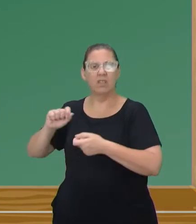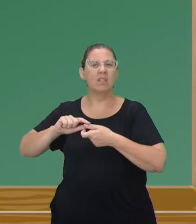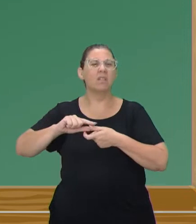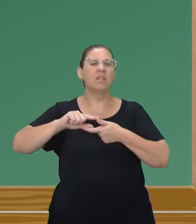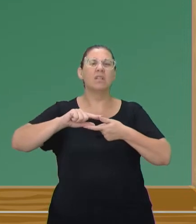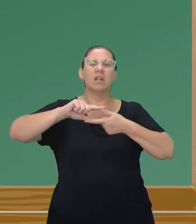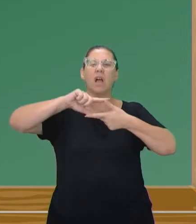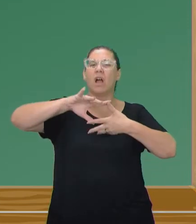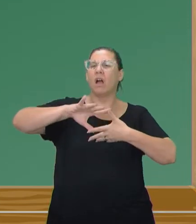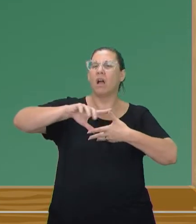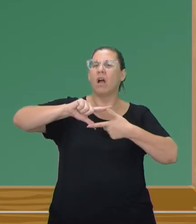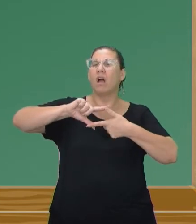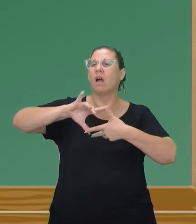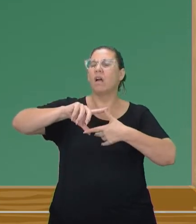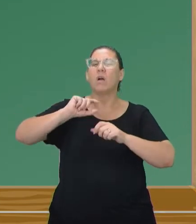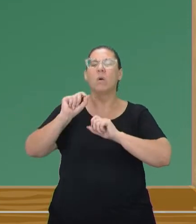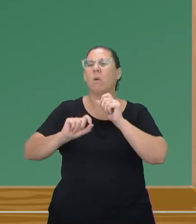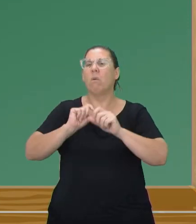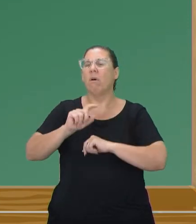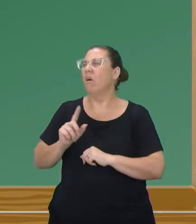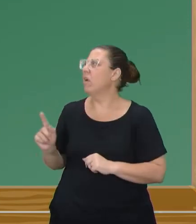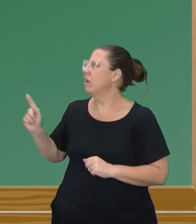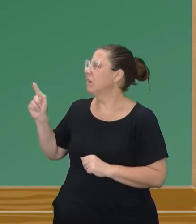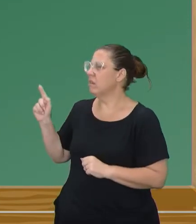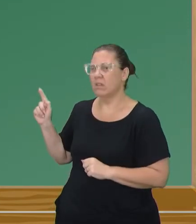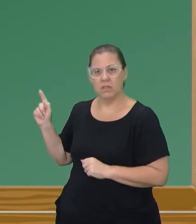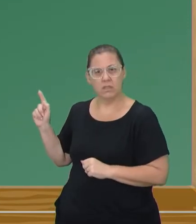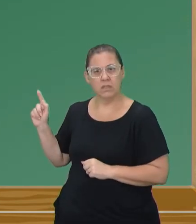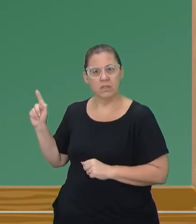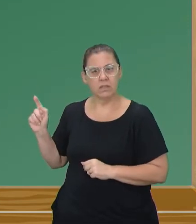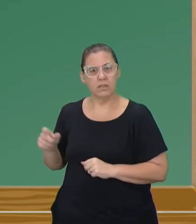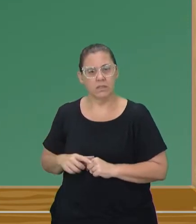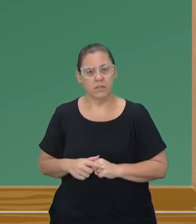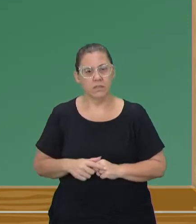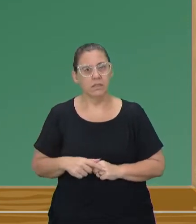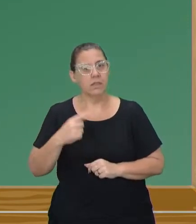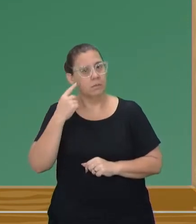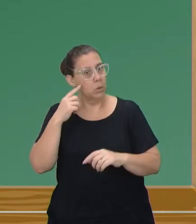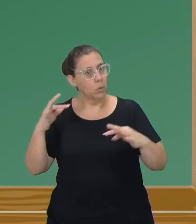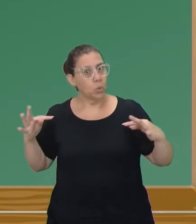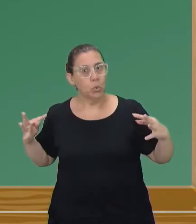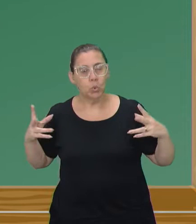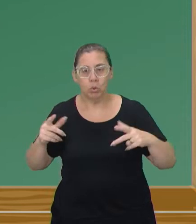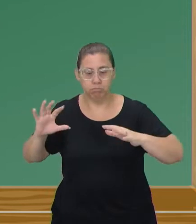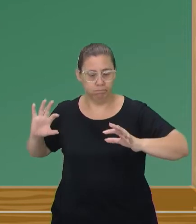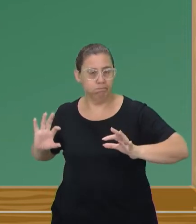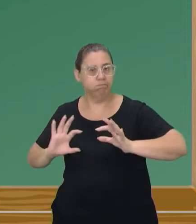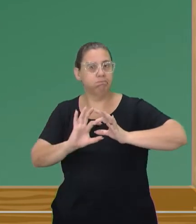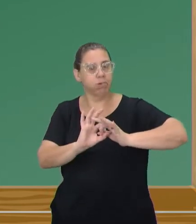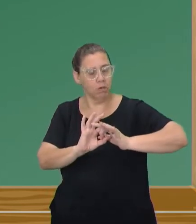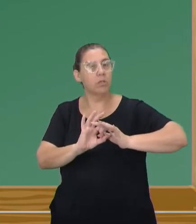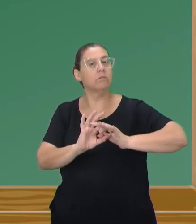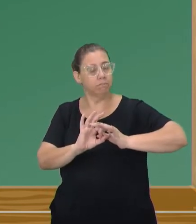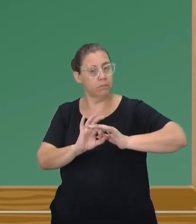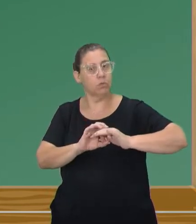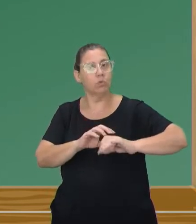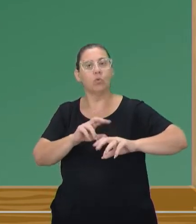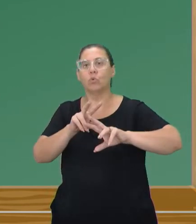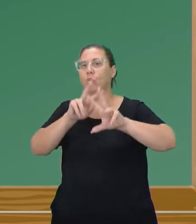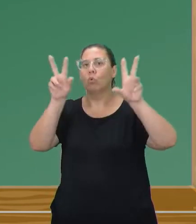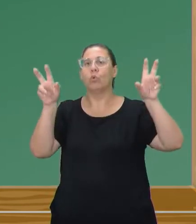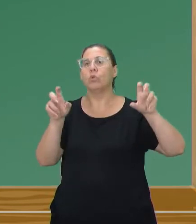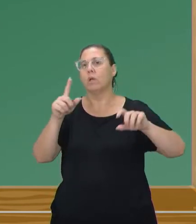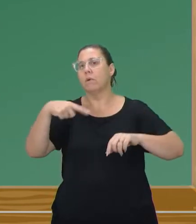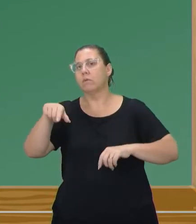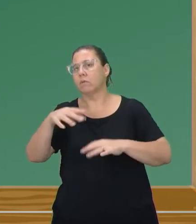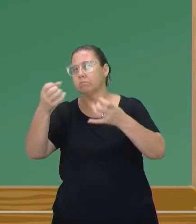a palavra etnocentrismo traz para nós? Pensando que isso tudo tem que estar ligado com o nosso objeto do conhecimento, né? Com tudo que